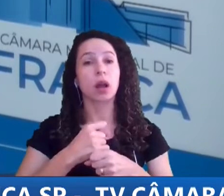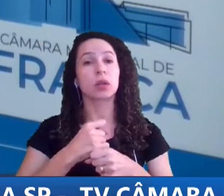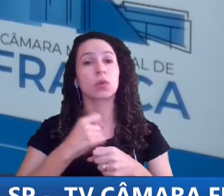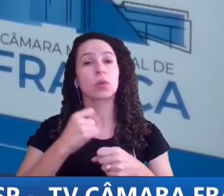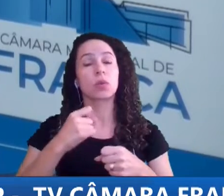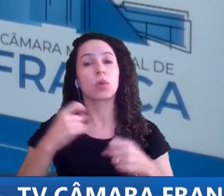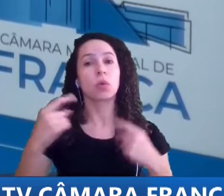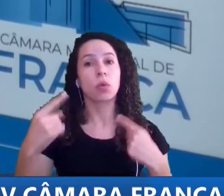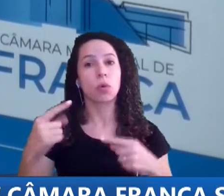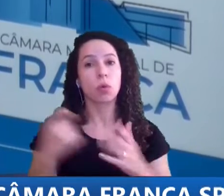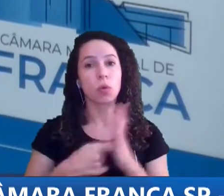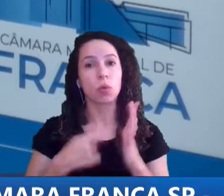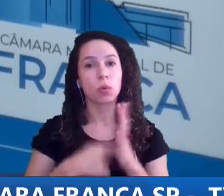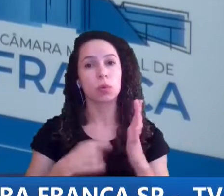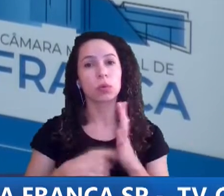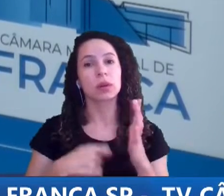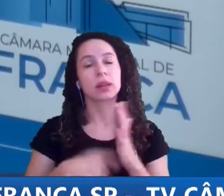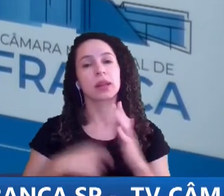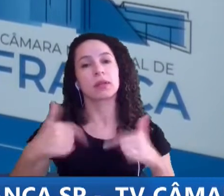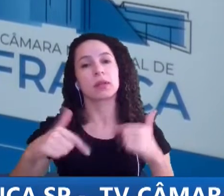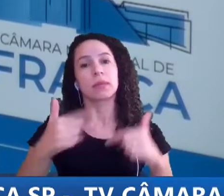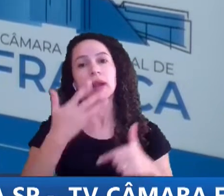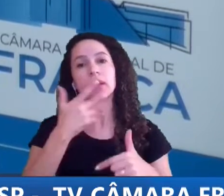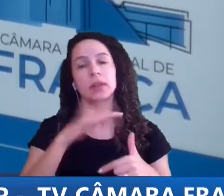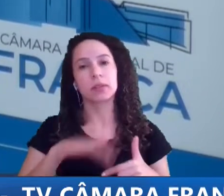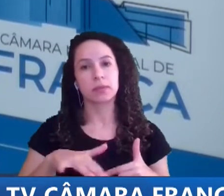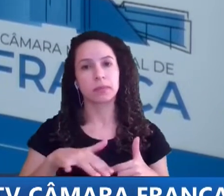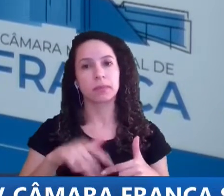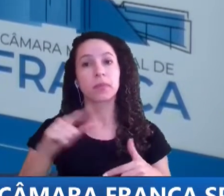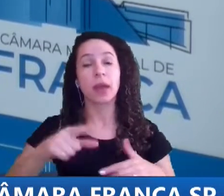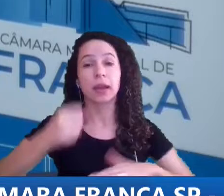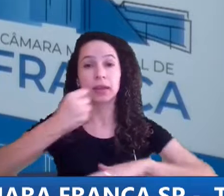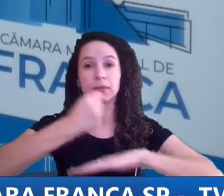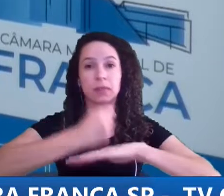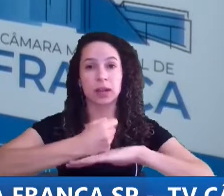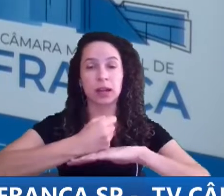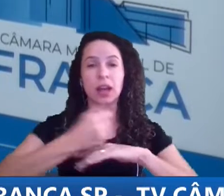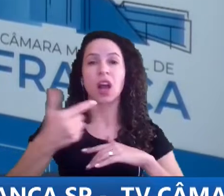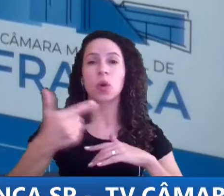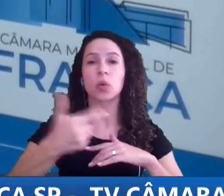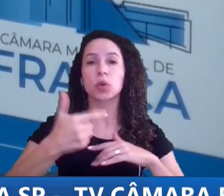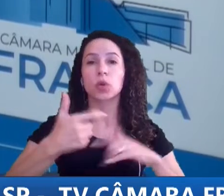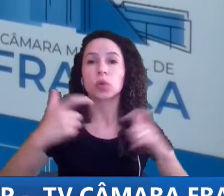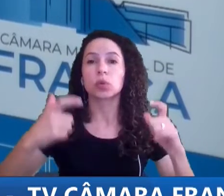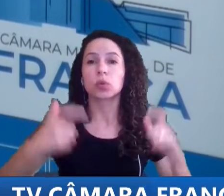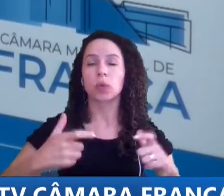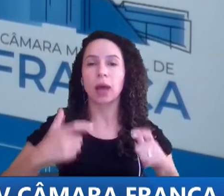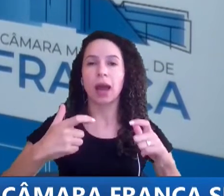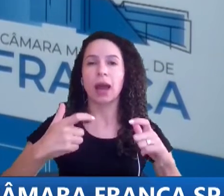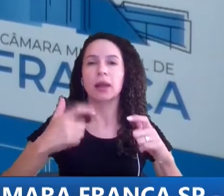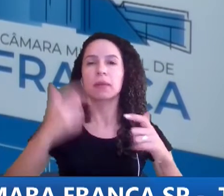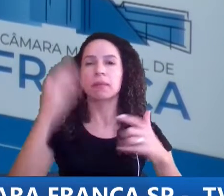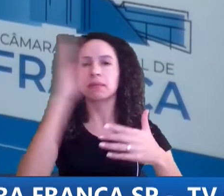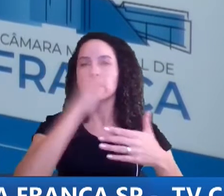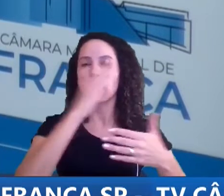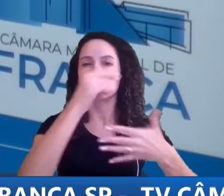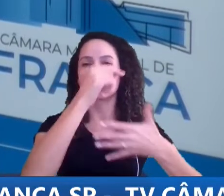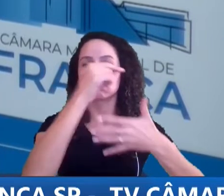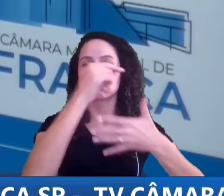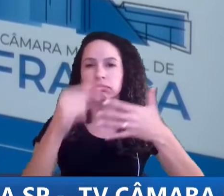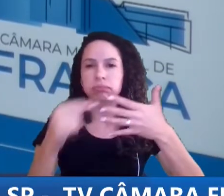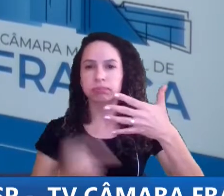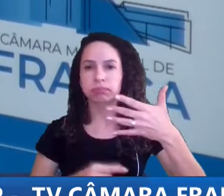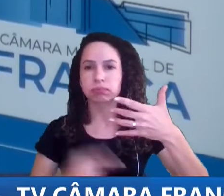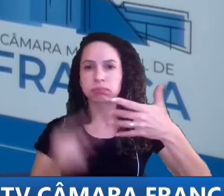se colocou no segundo lugar do ranking nacional de cidades com o